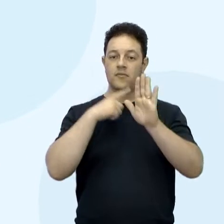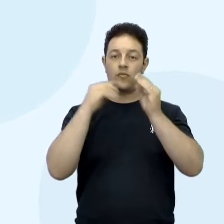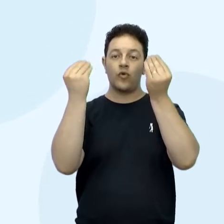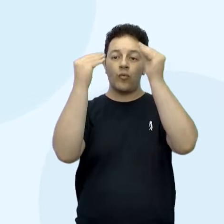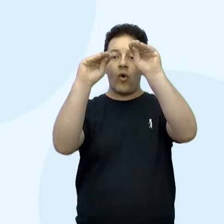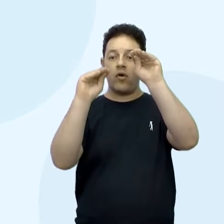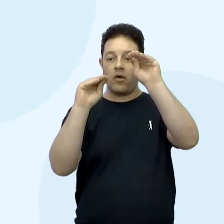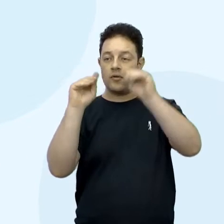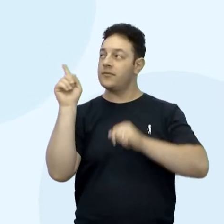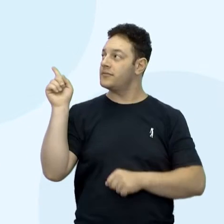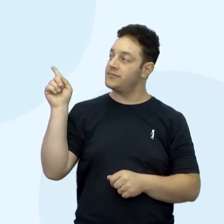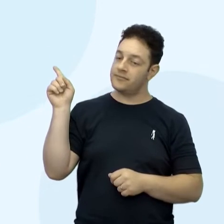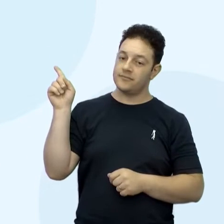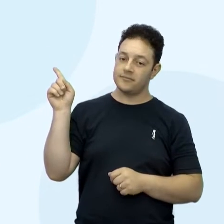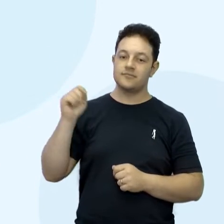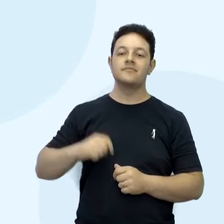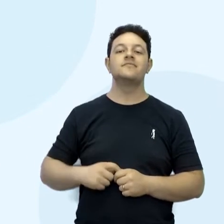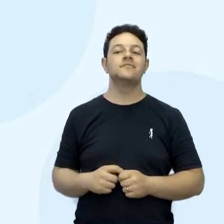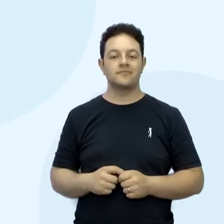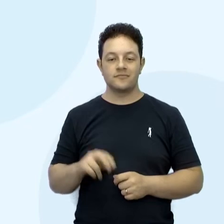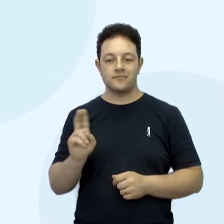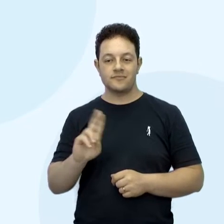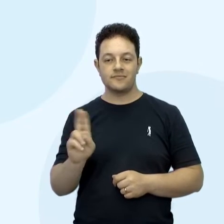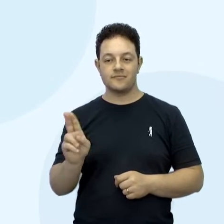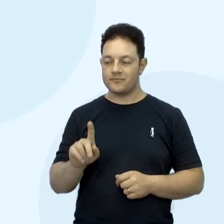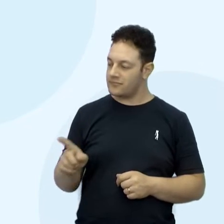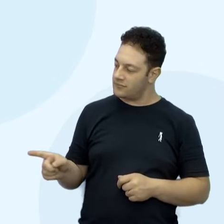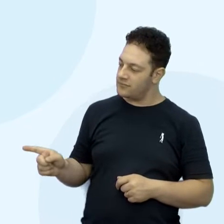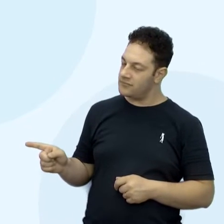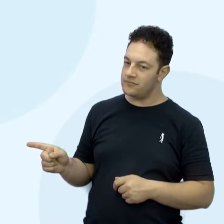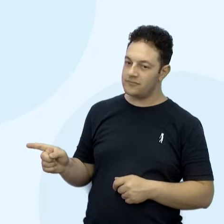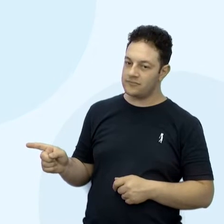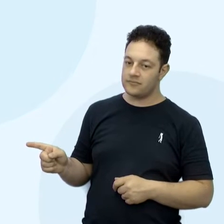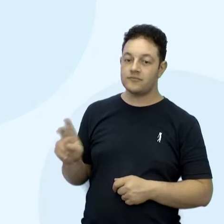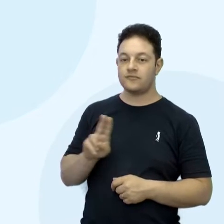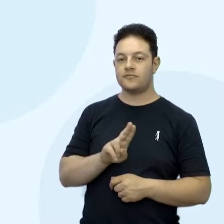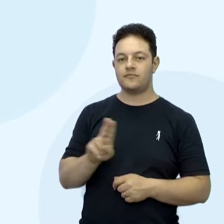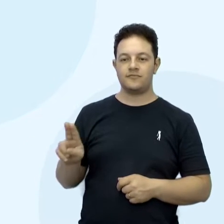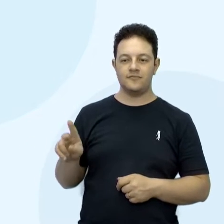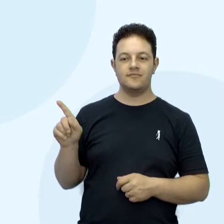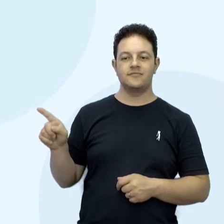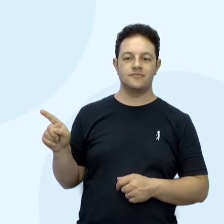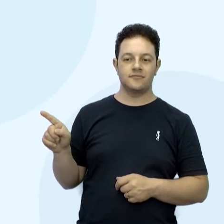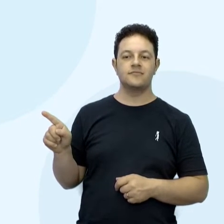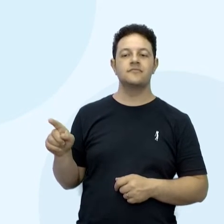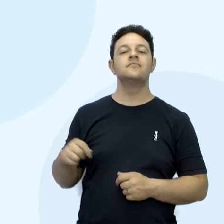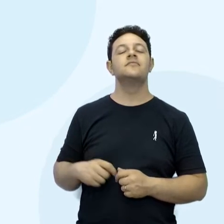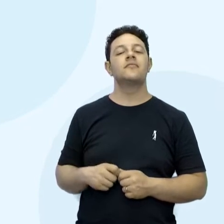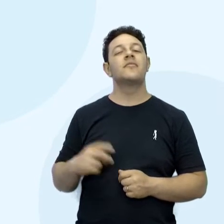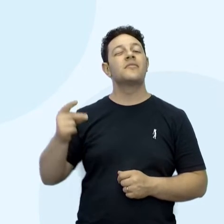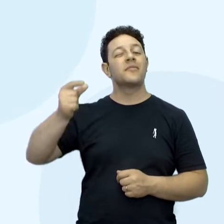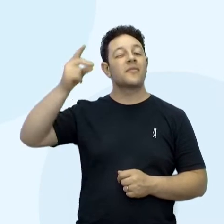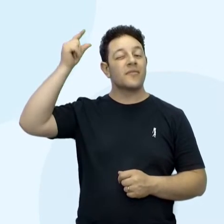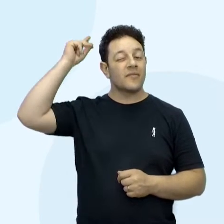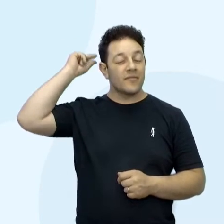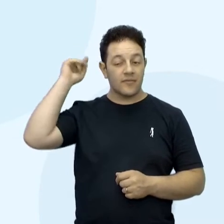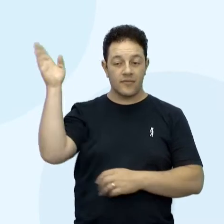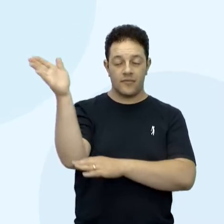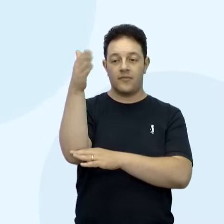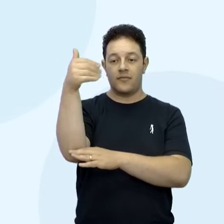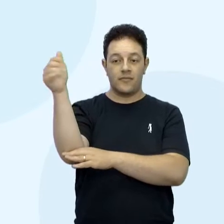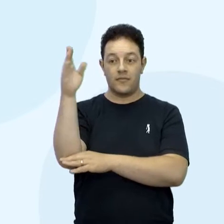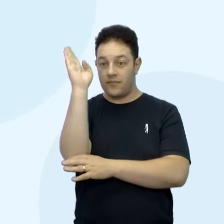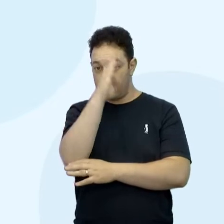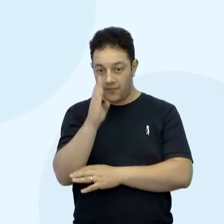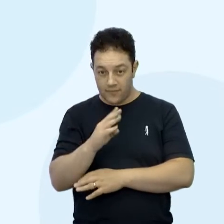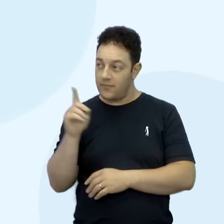que nós temos o símbolo, né, imperial que ficava aí na antiga bandeira do Brasil. Então